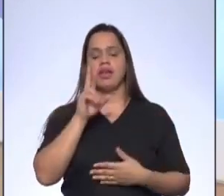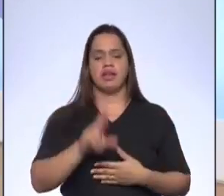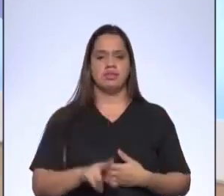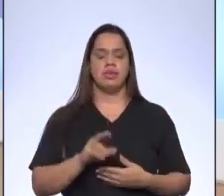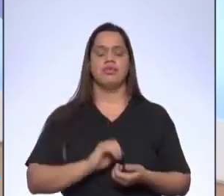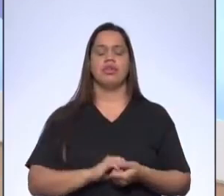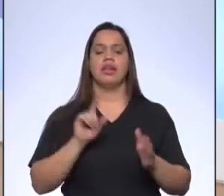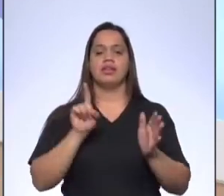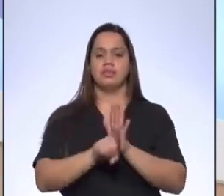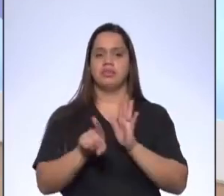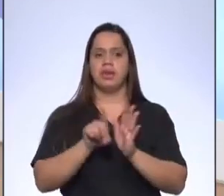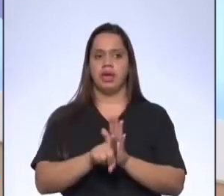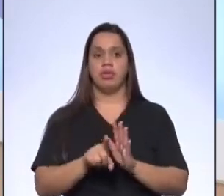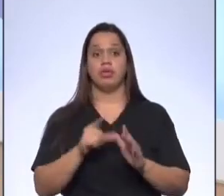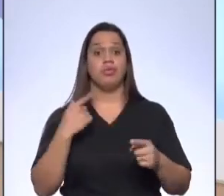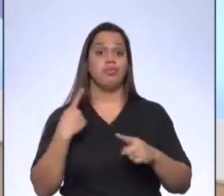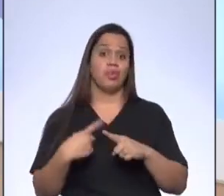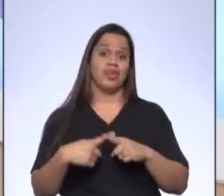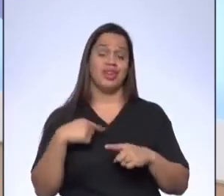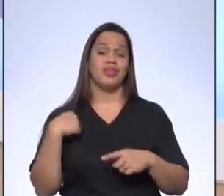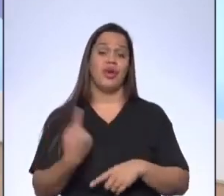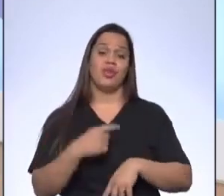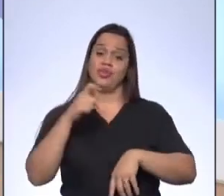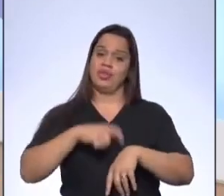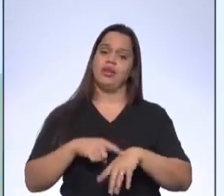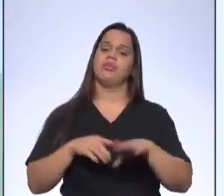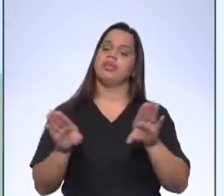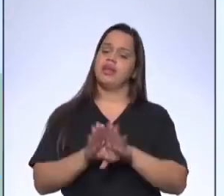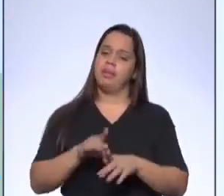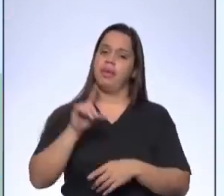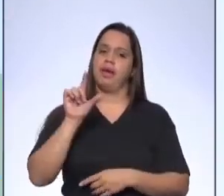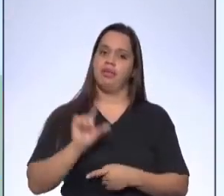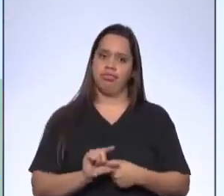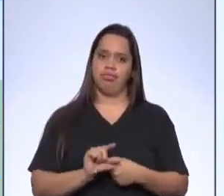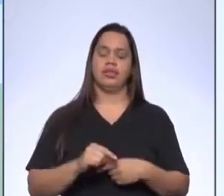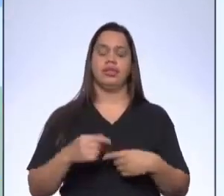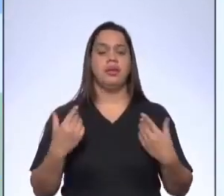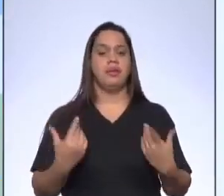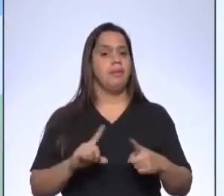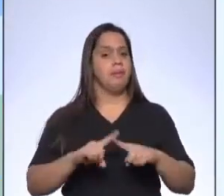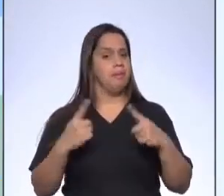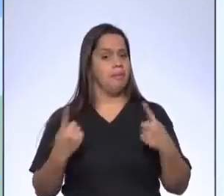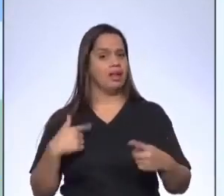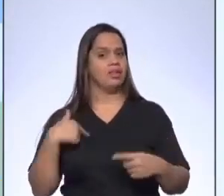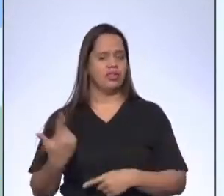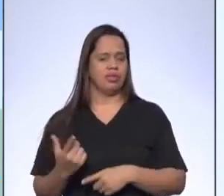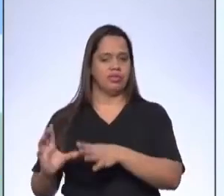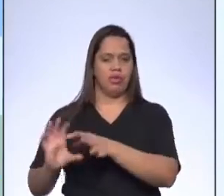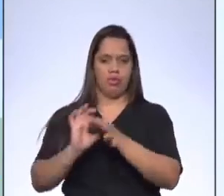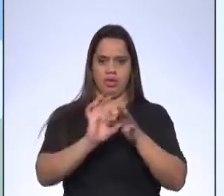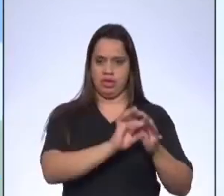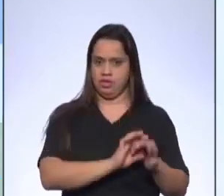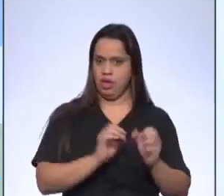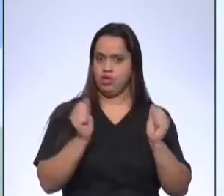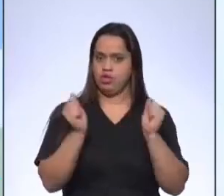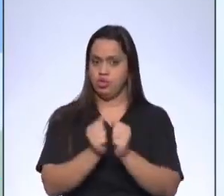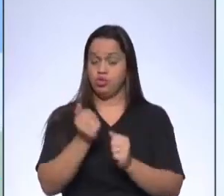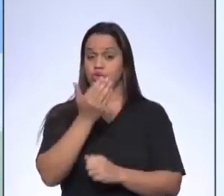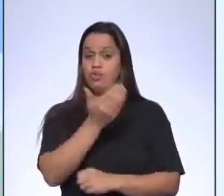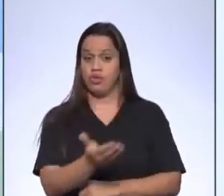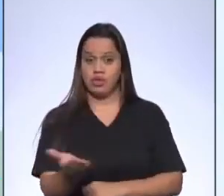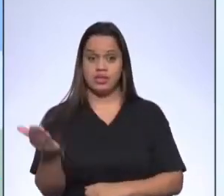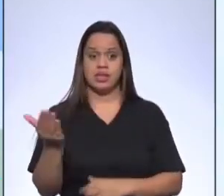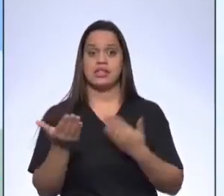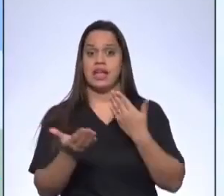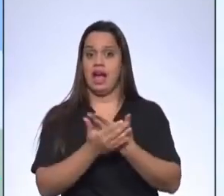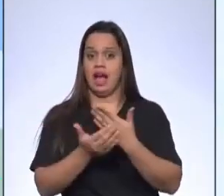as questões, que o nosso tempo também é curto. Mas nós vamos contextualizar aí com vocês, essa aula